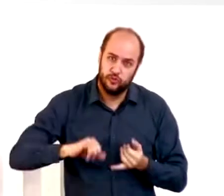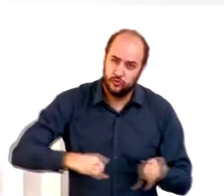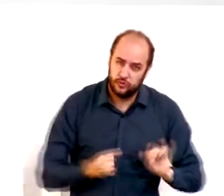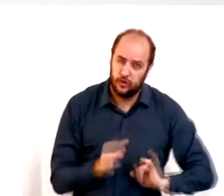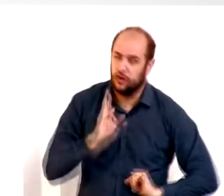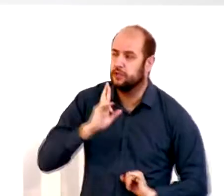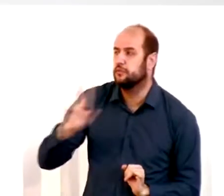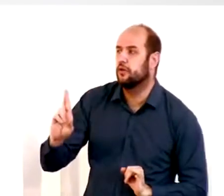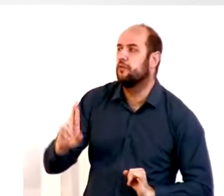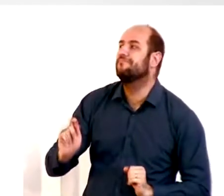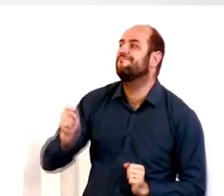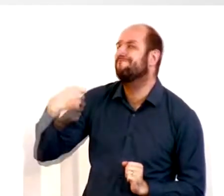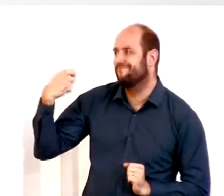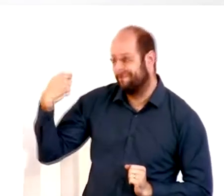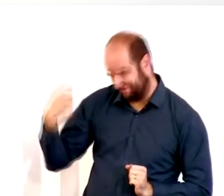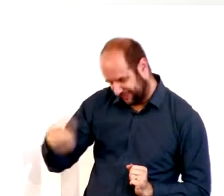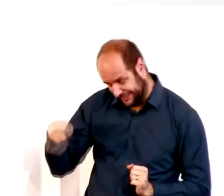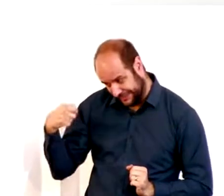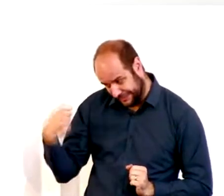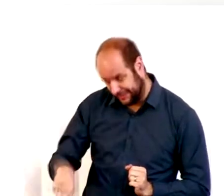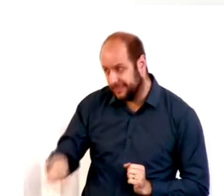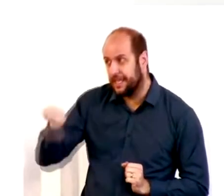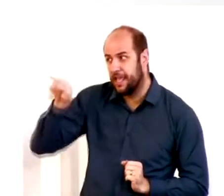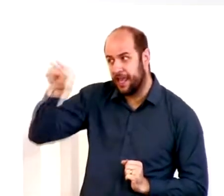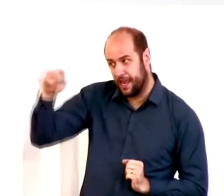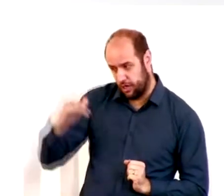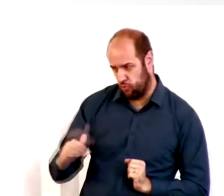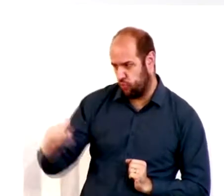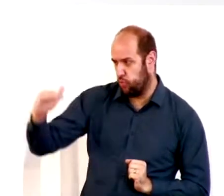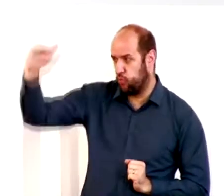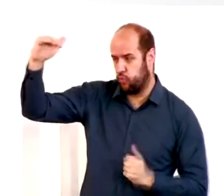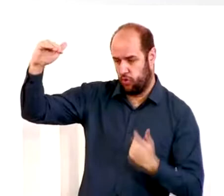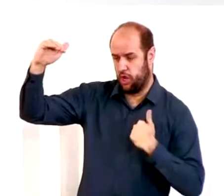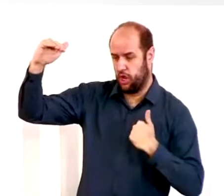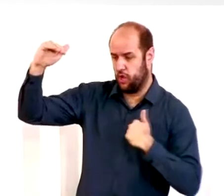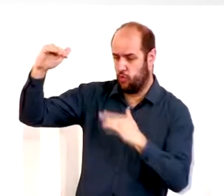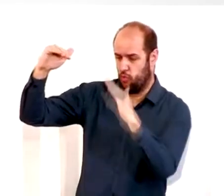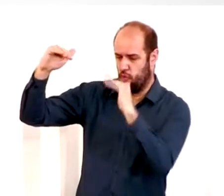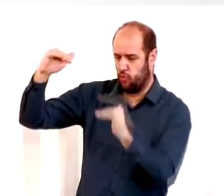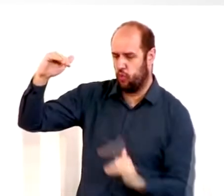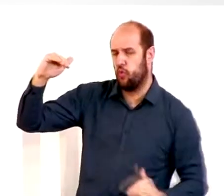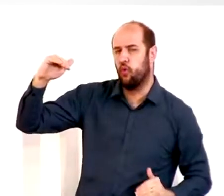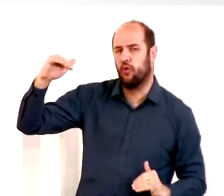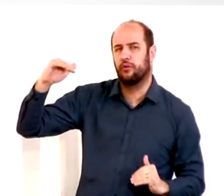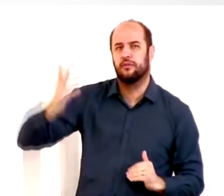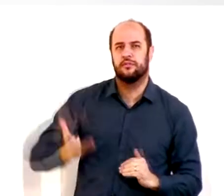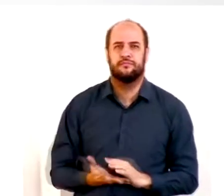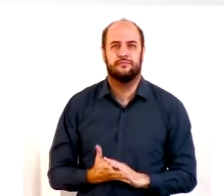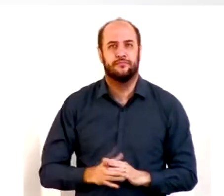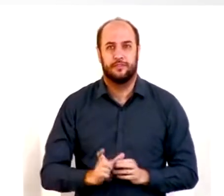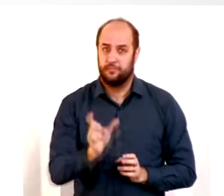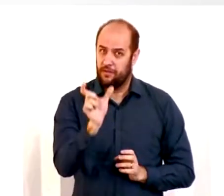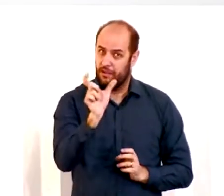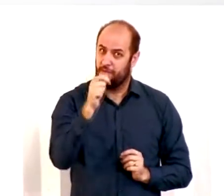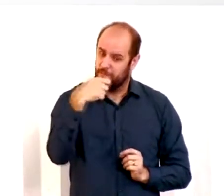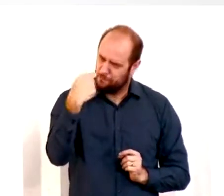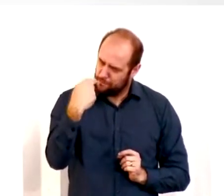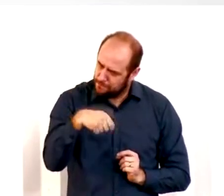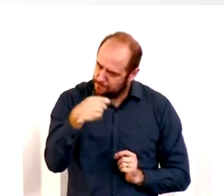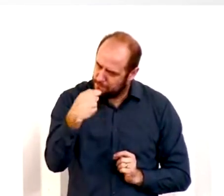diz, é necessário que ele cresça e que eu diminua. Veja o peso da palavra necessário,